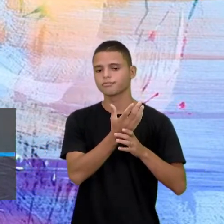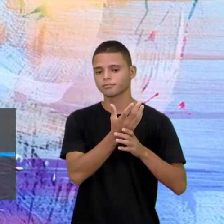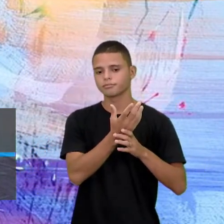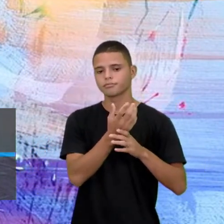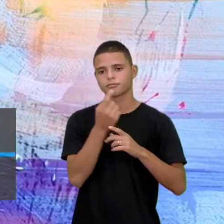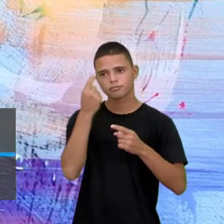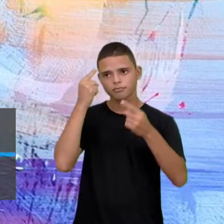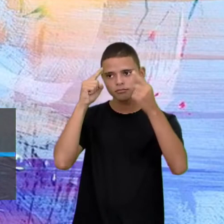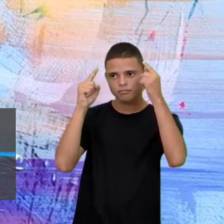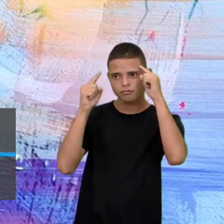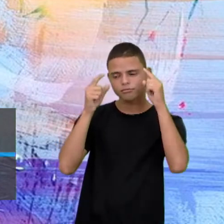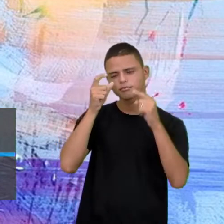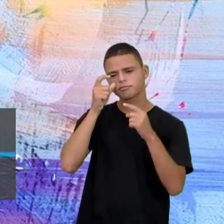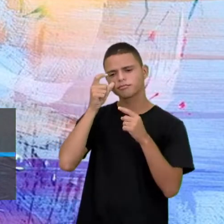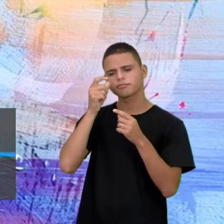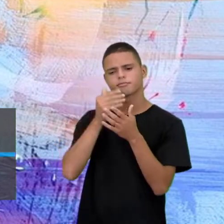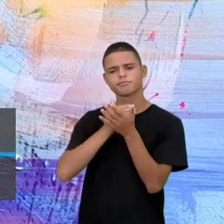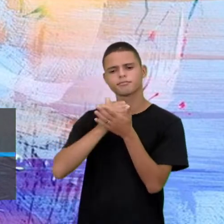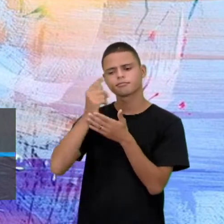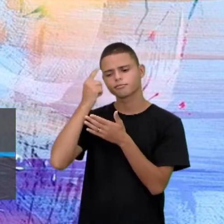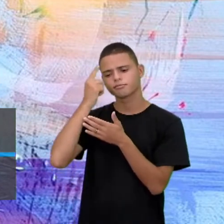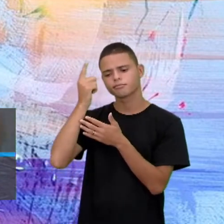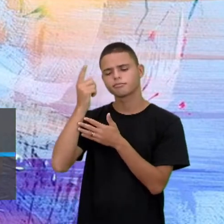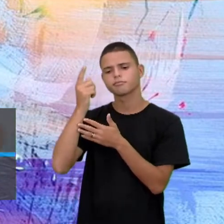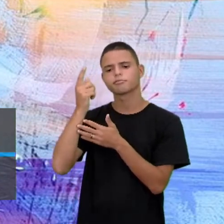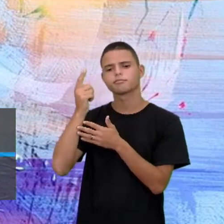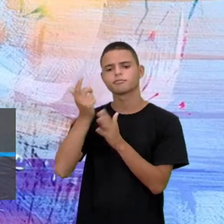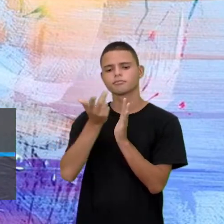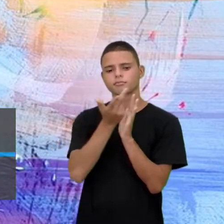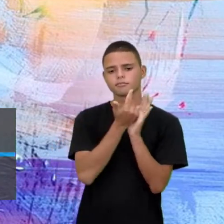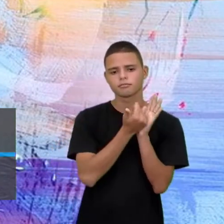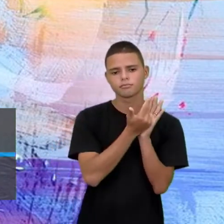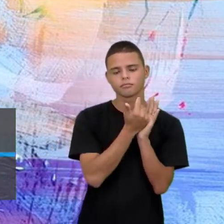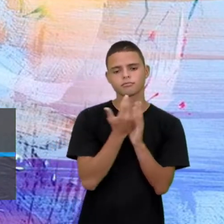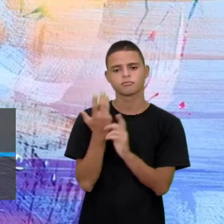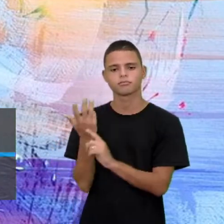comece a ver essa dualidade entre o design